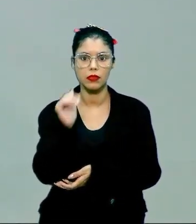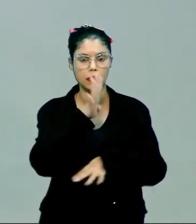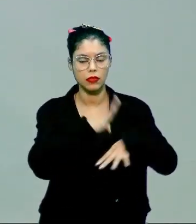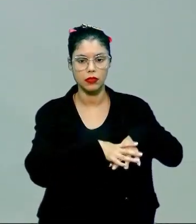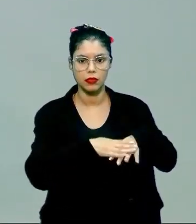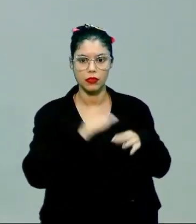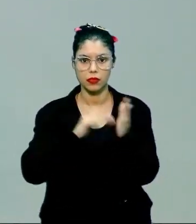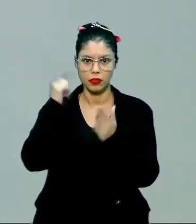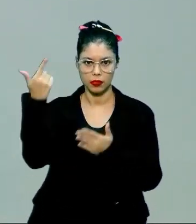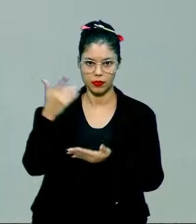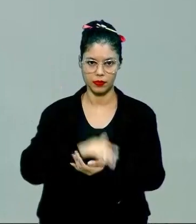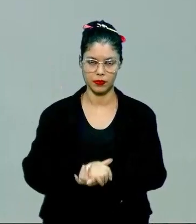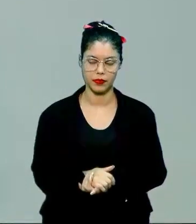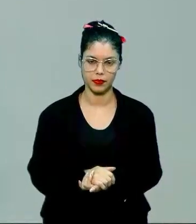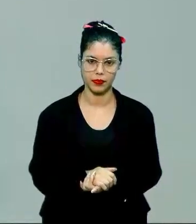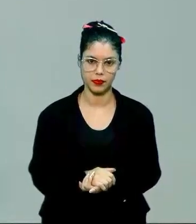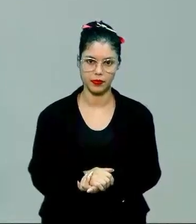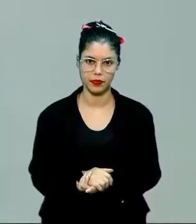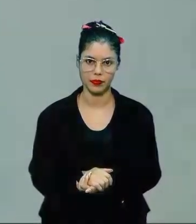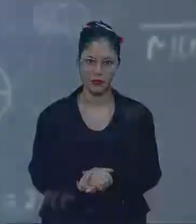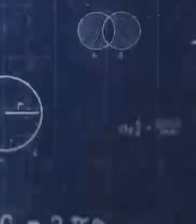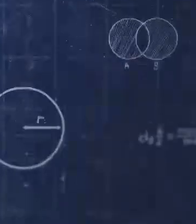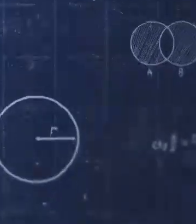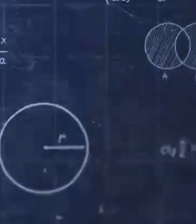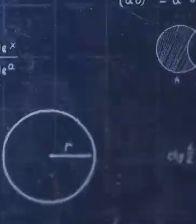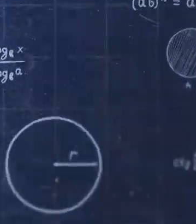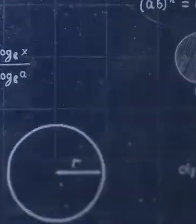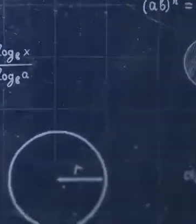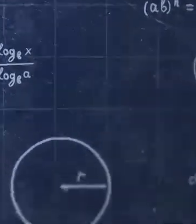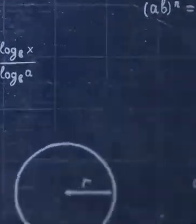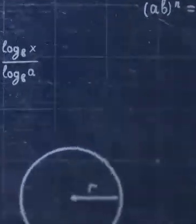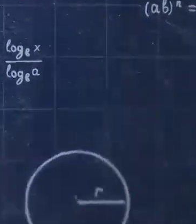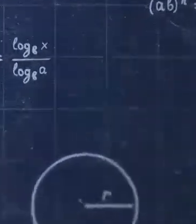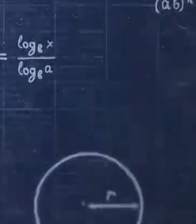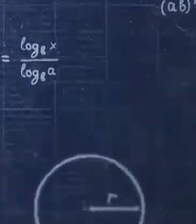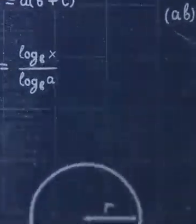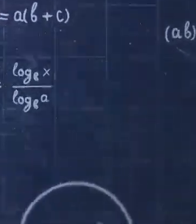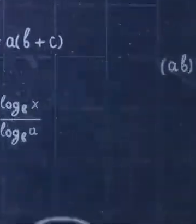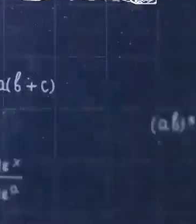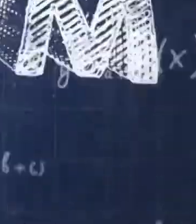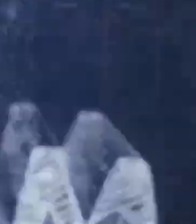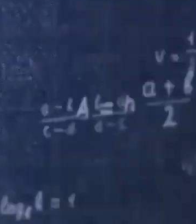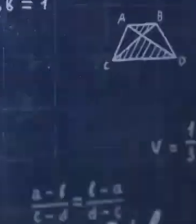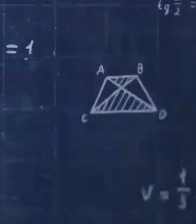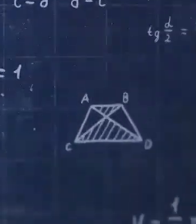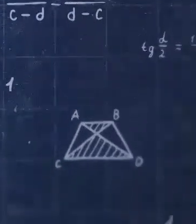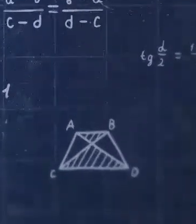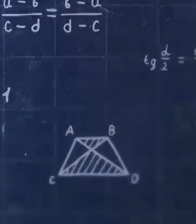Matemática, até a próxima.